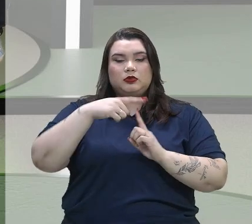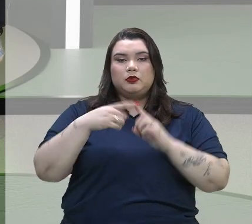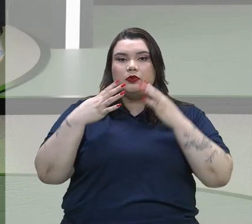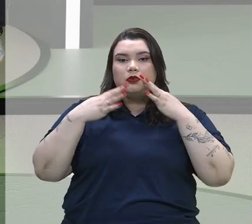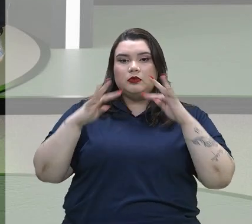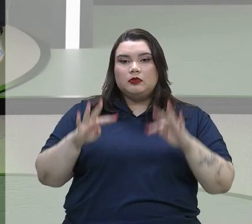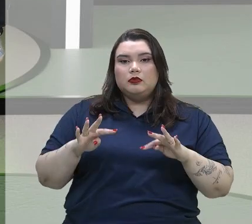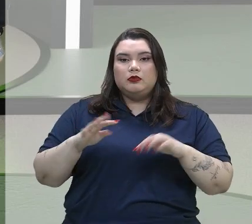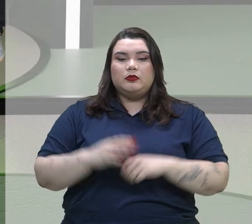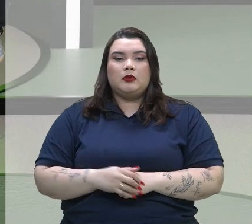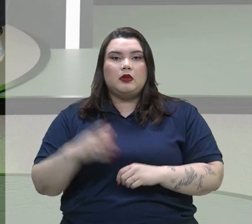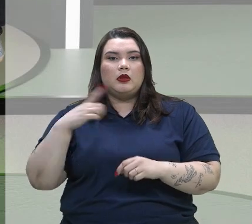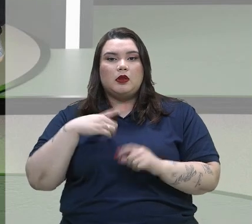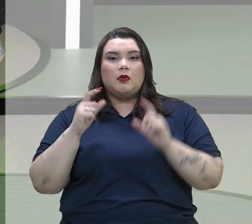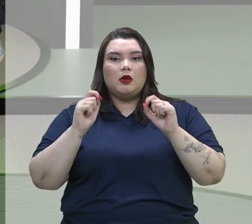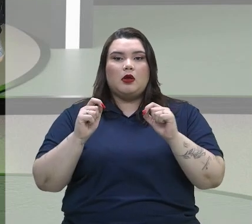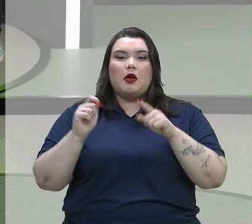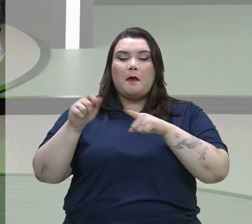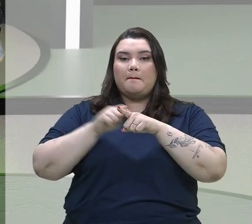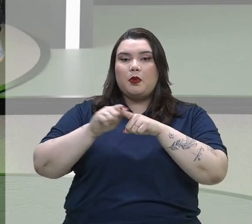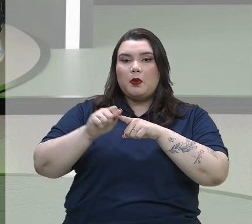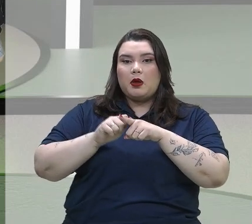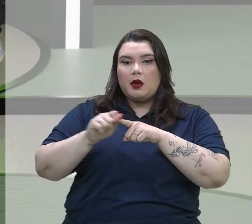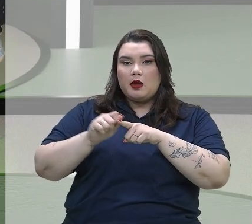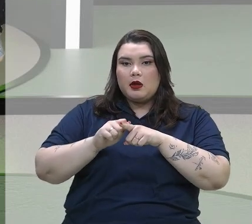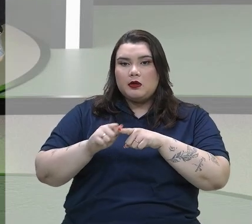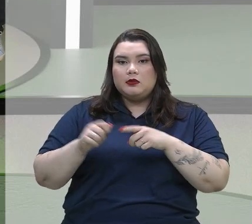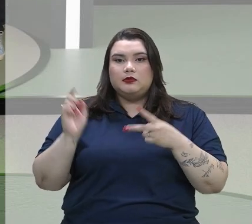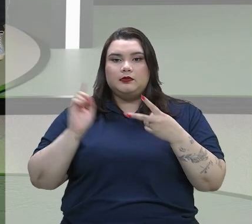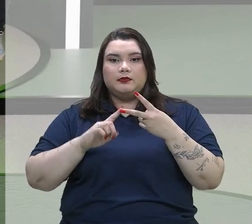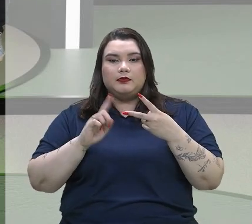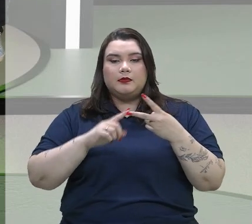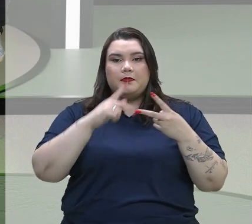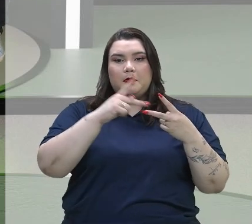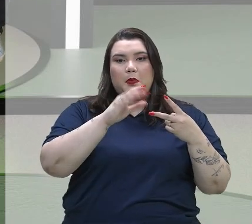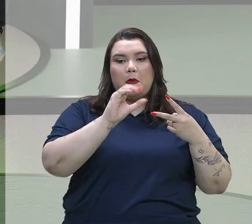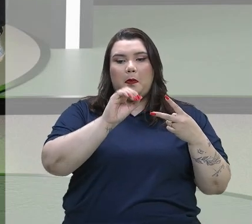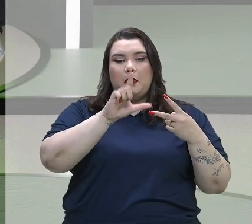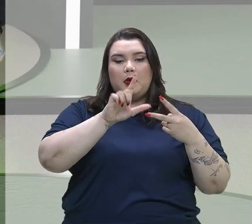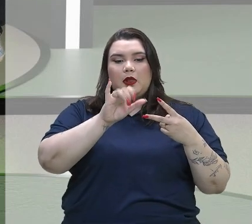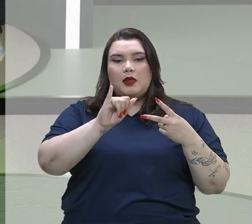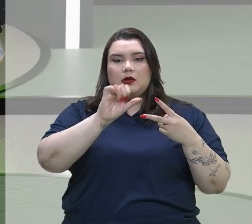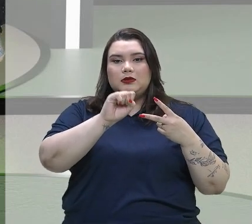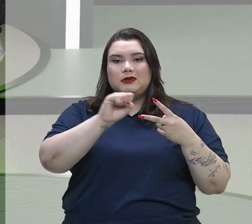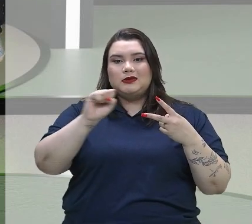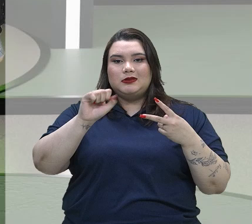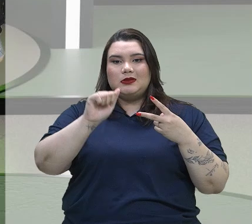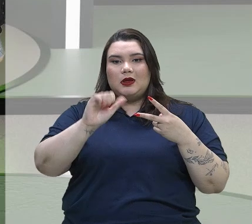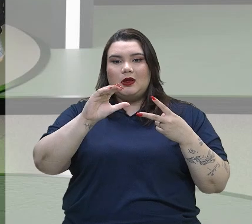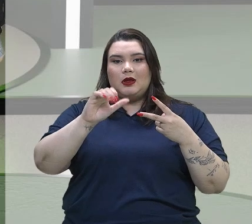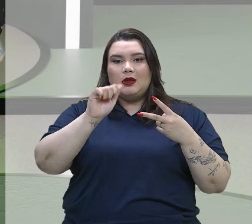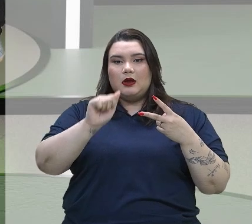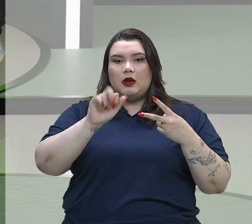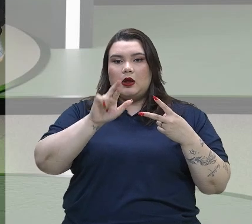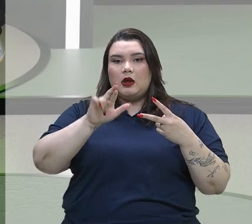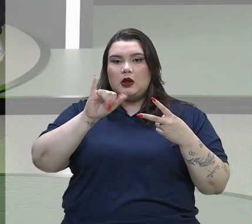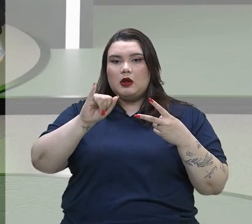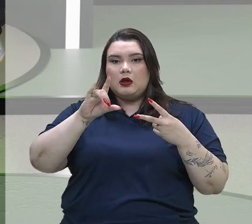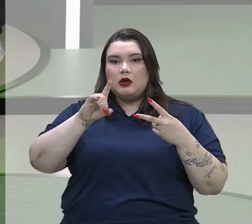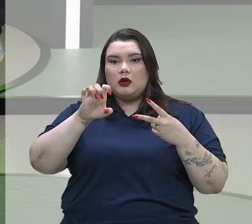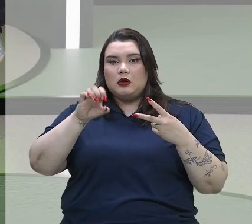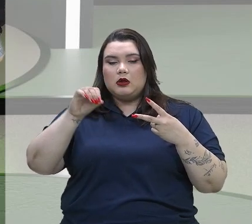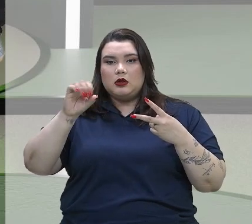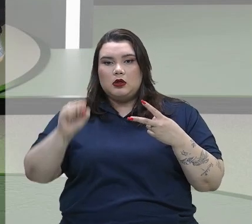Nós temos a borracha, temos os polissacarídeos. Os polissacarídeos são